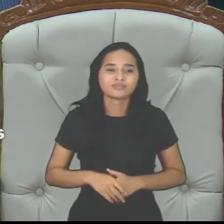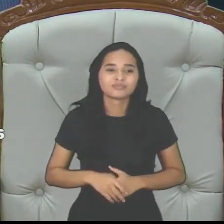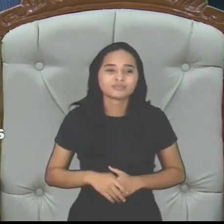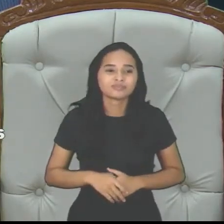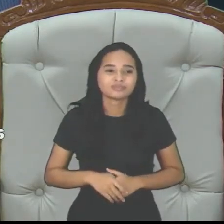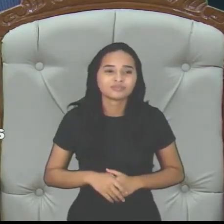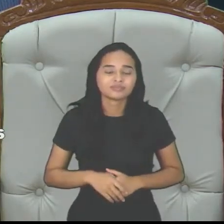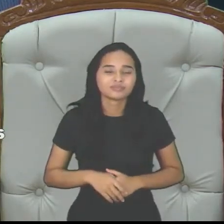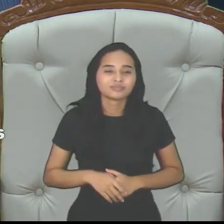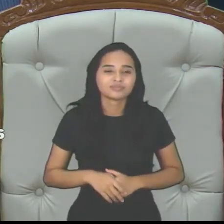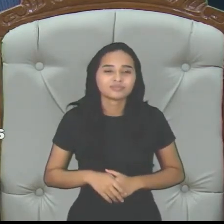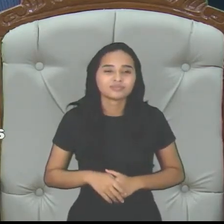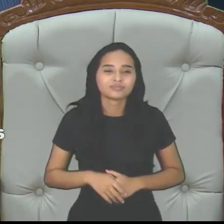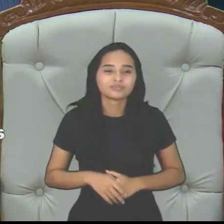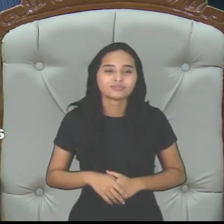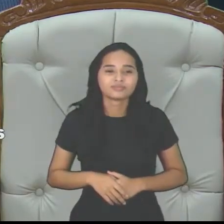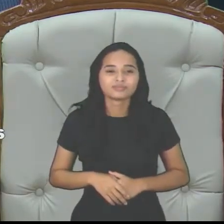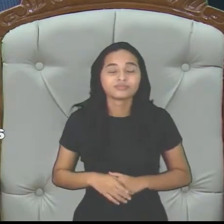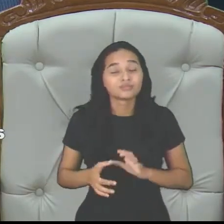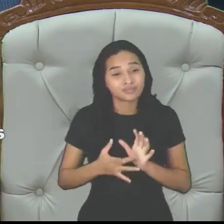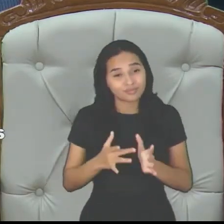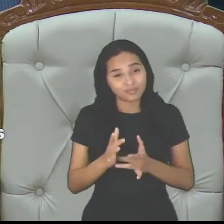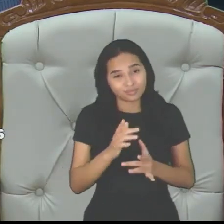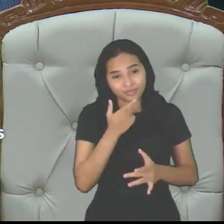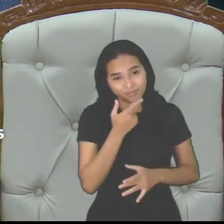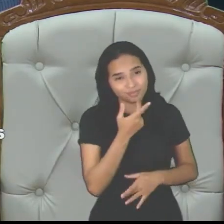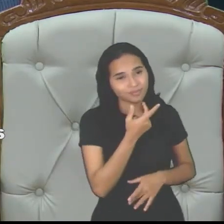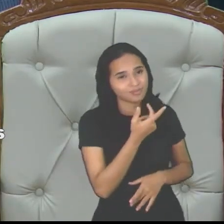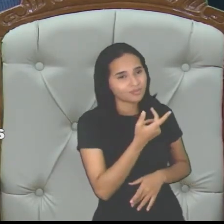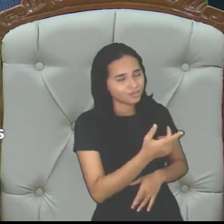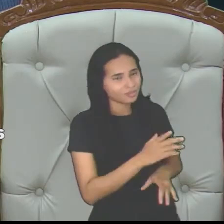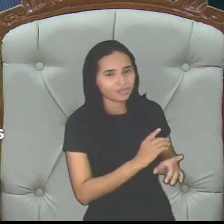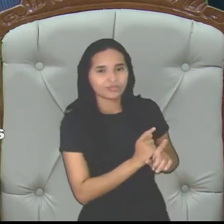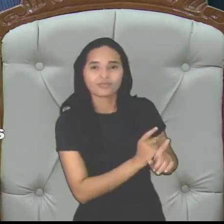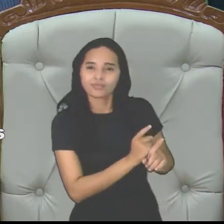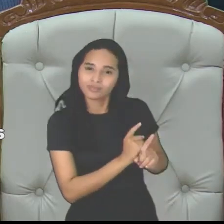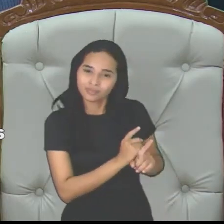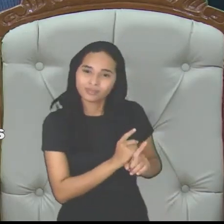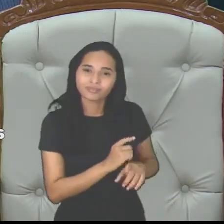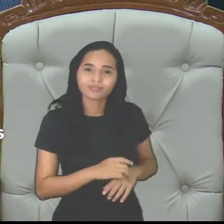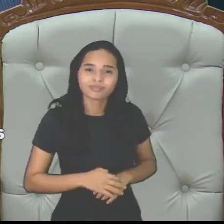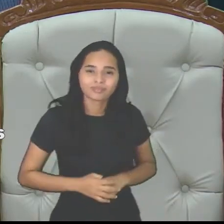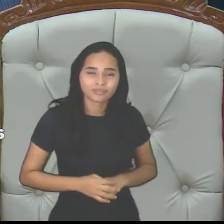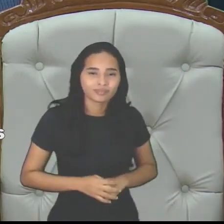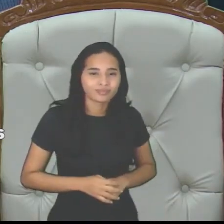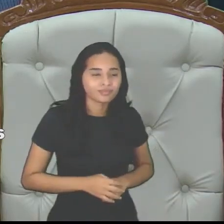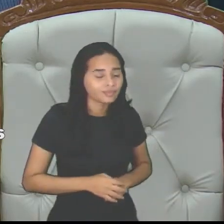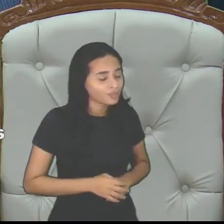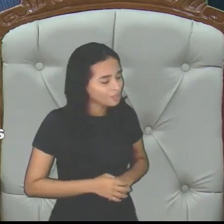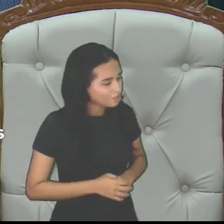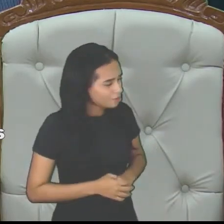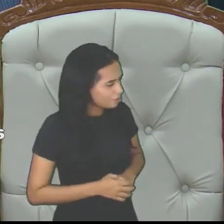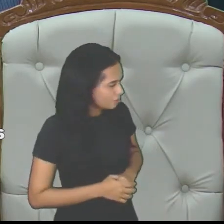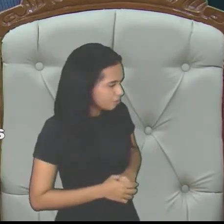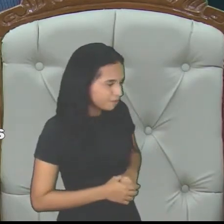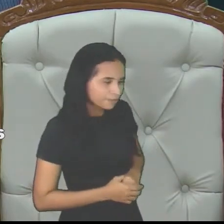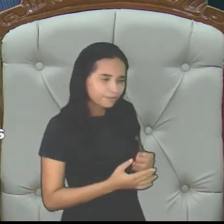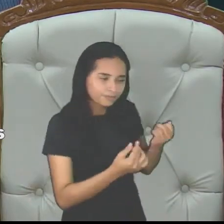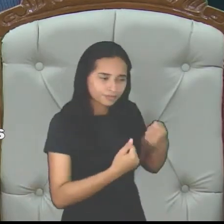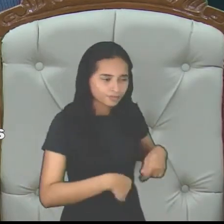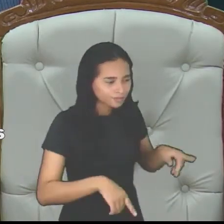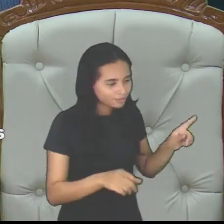E disse-lhes, é Jesus falando aos discípulos: não vos pertence